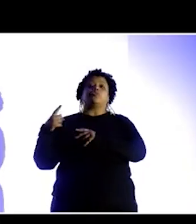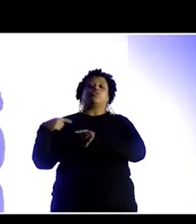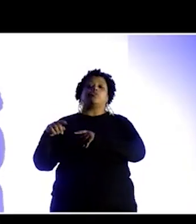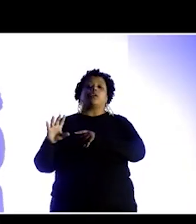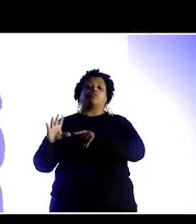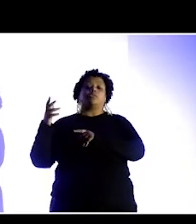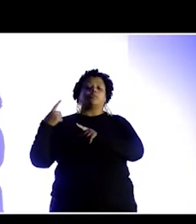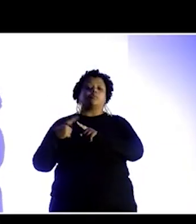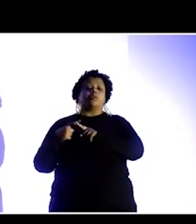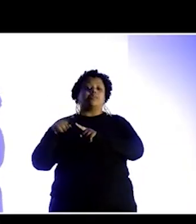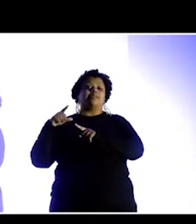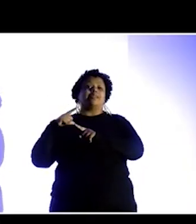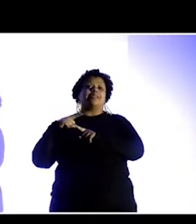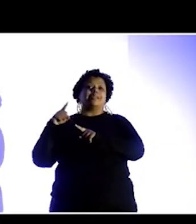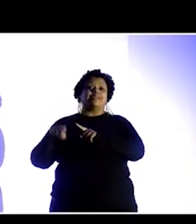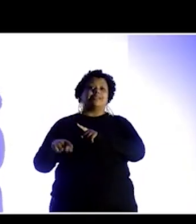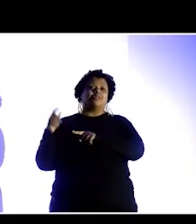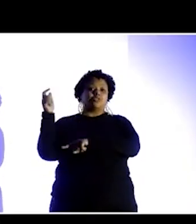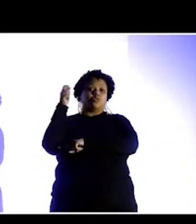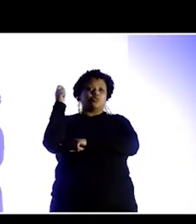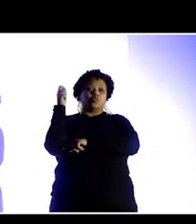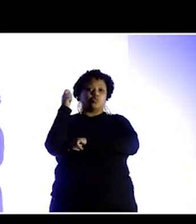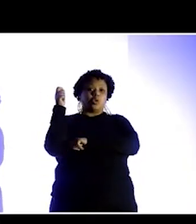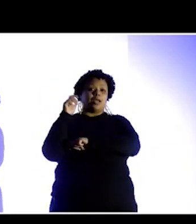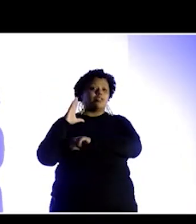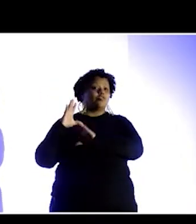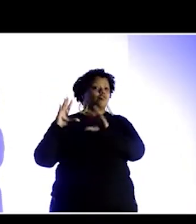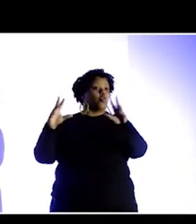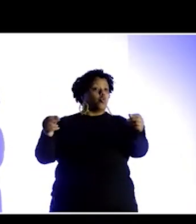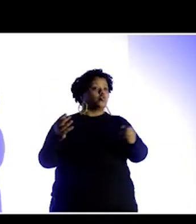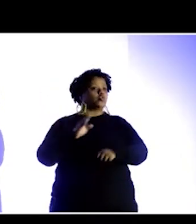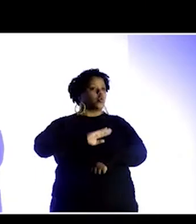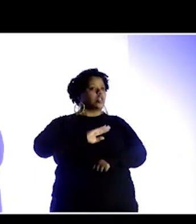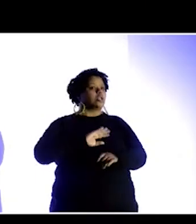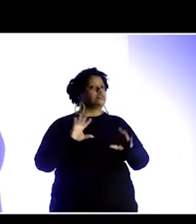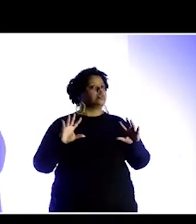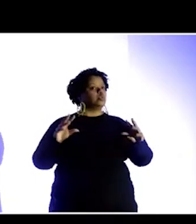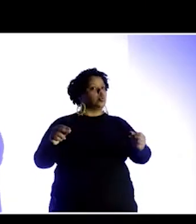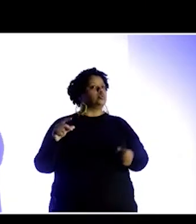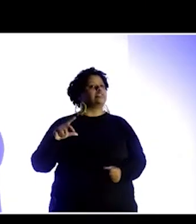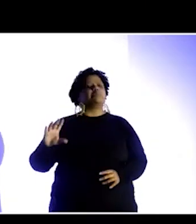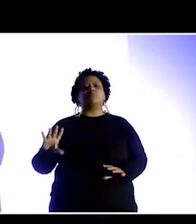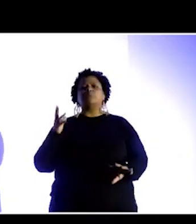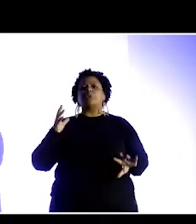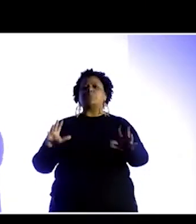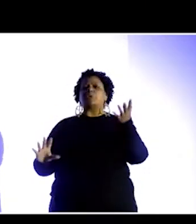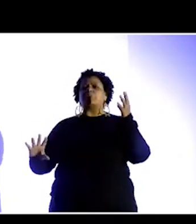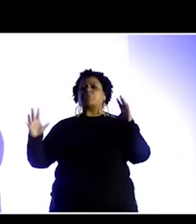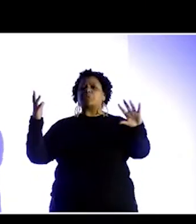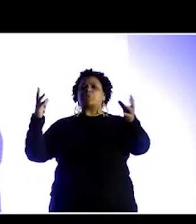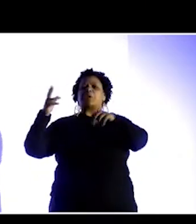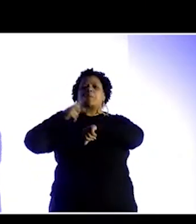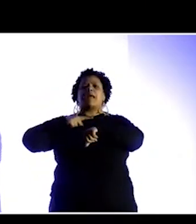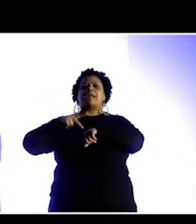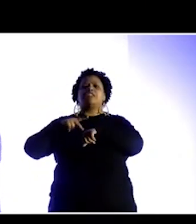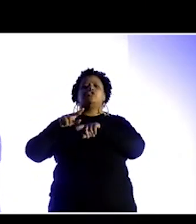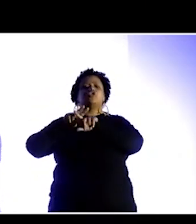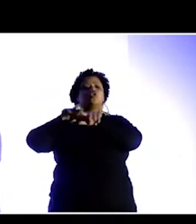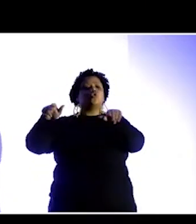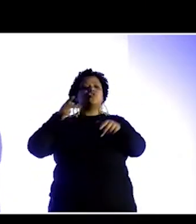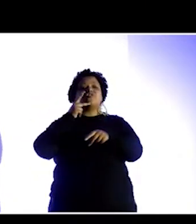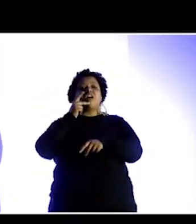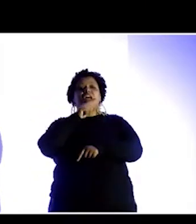tragédia do Rio Grande do Sul, fui comentar. Praticamente todos os colegas de outros países, cada um tinha uma tragédia, um recorde para chamar de